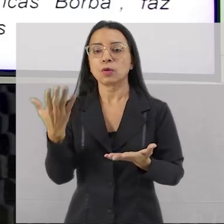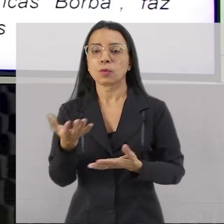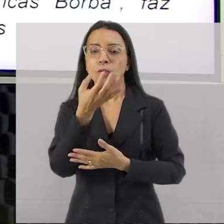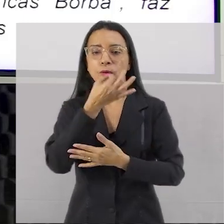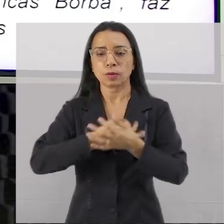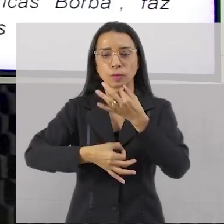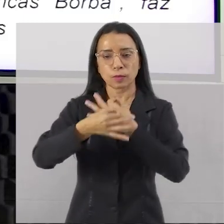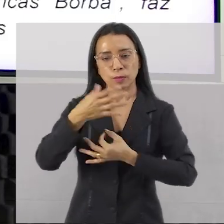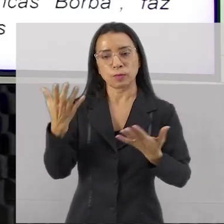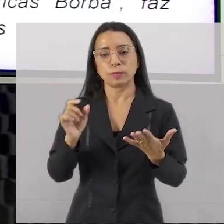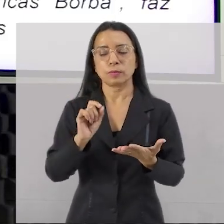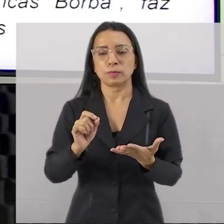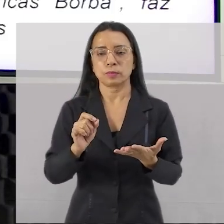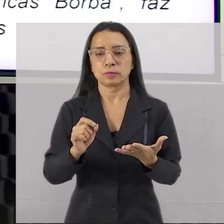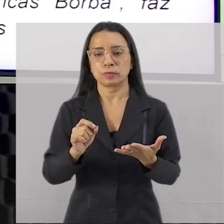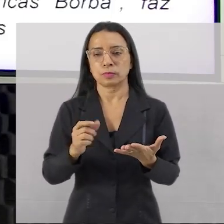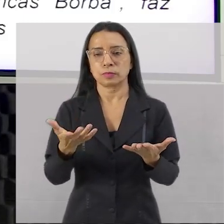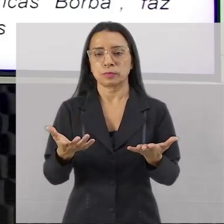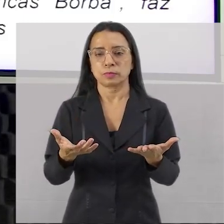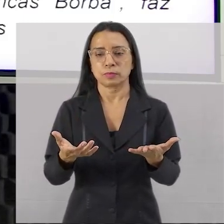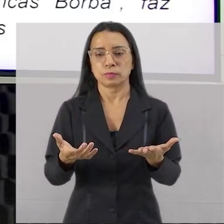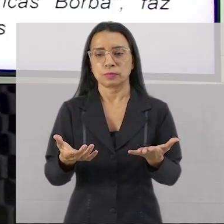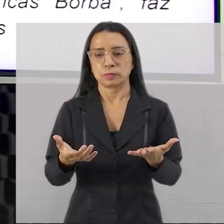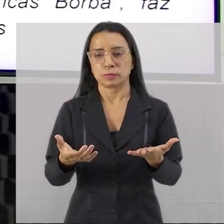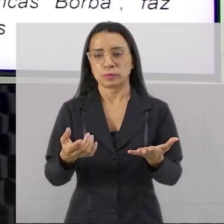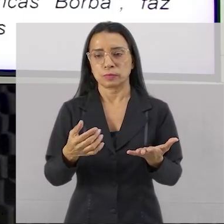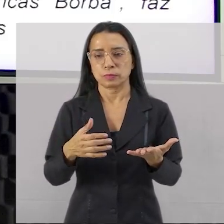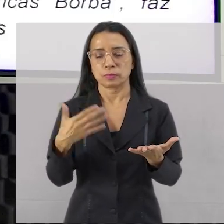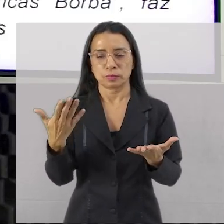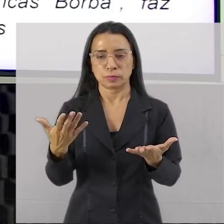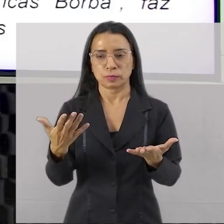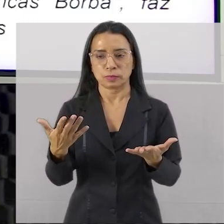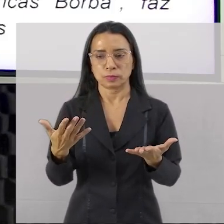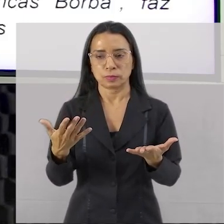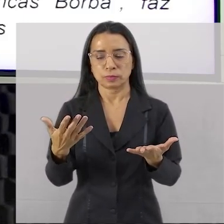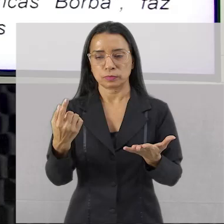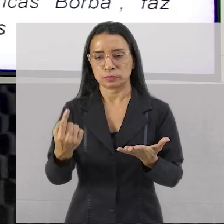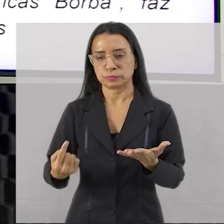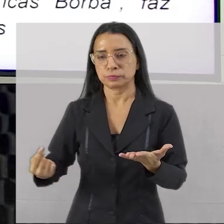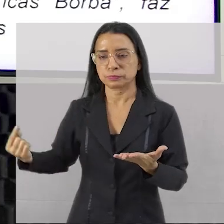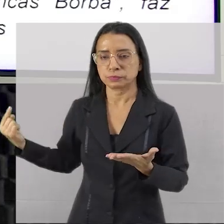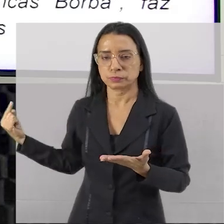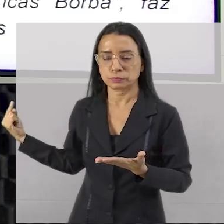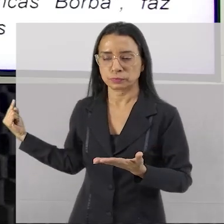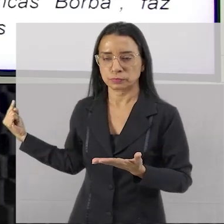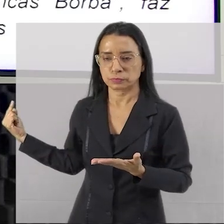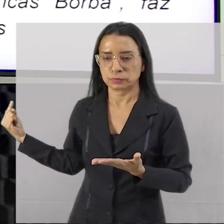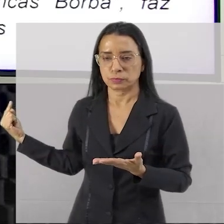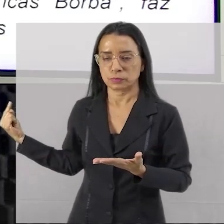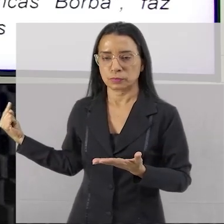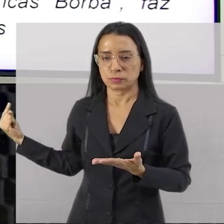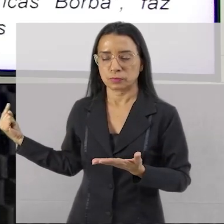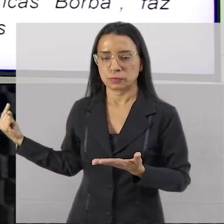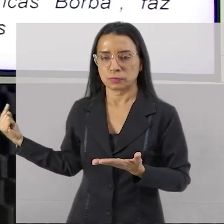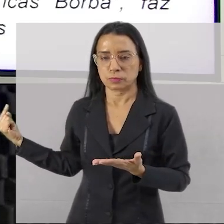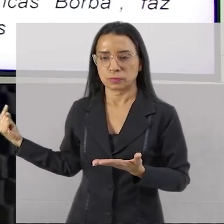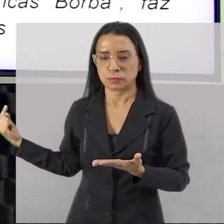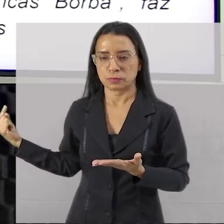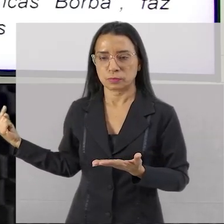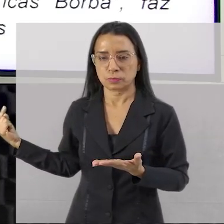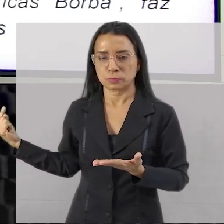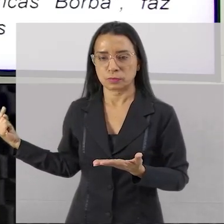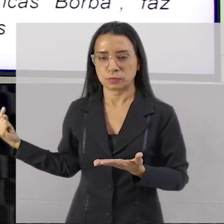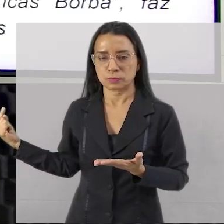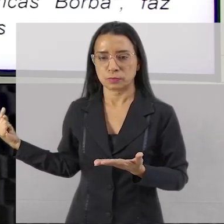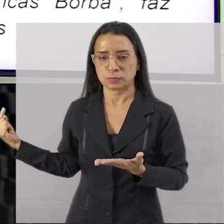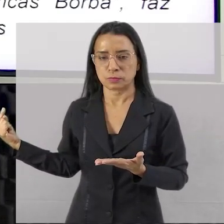A literatura, ela serve para o autor relatar anseios e também tecer críticas e